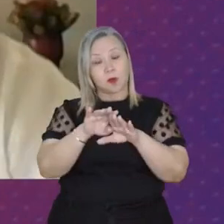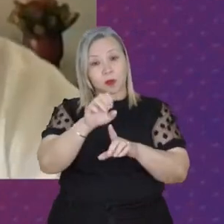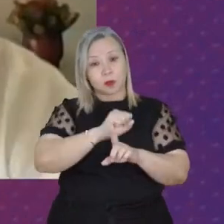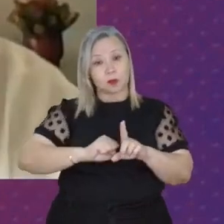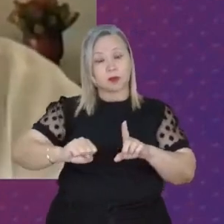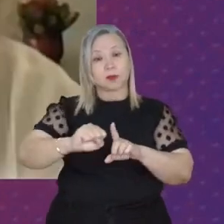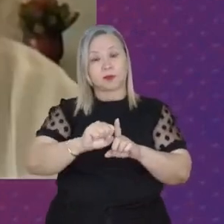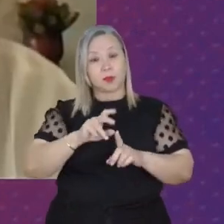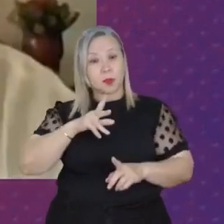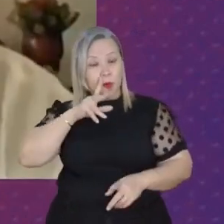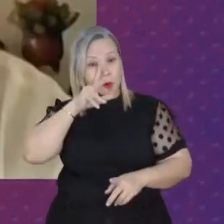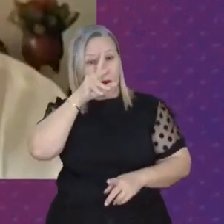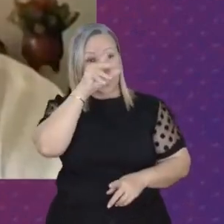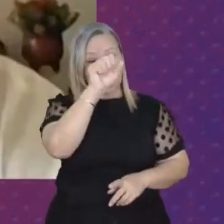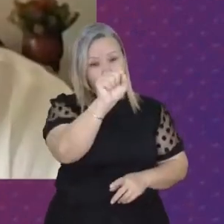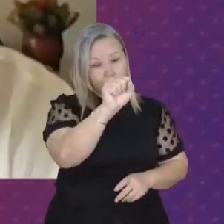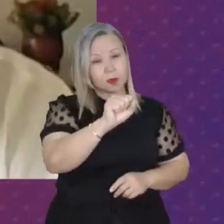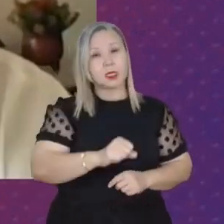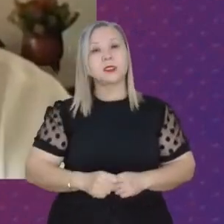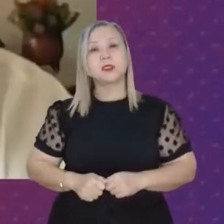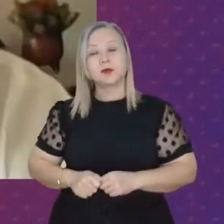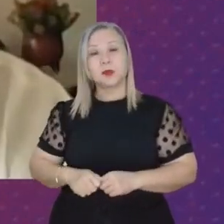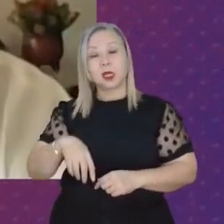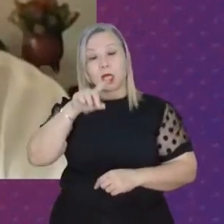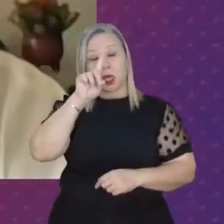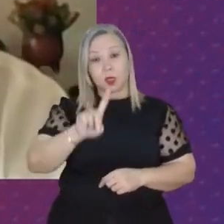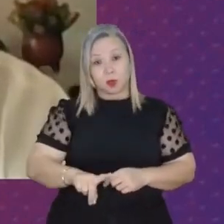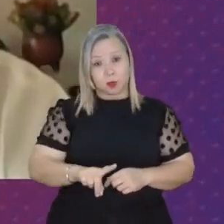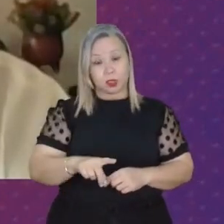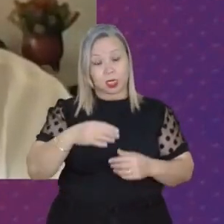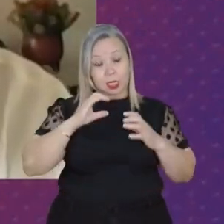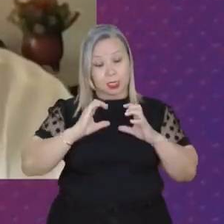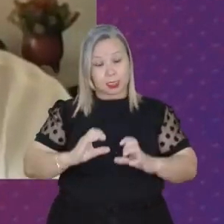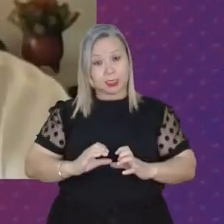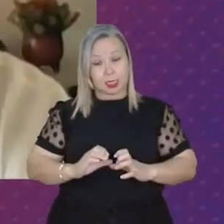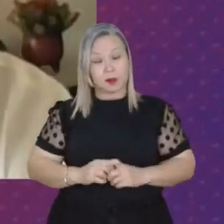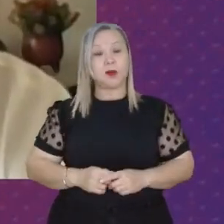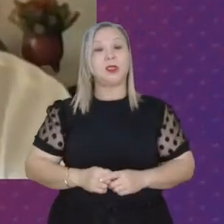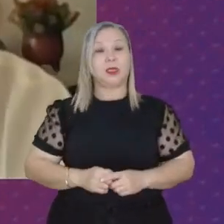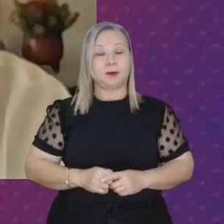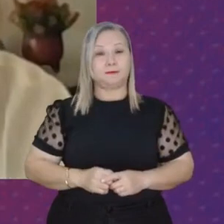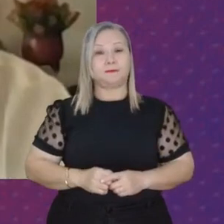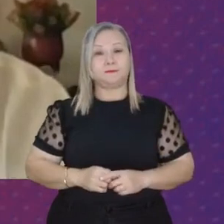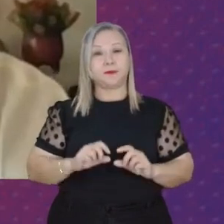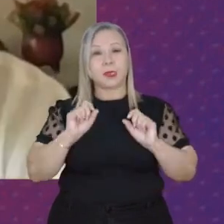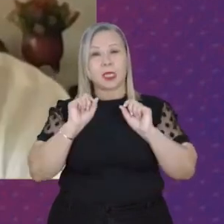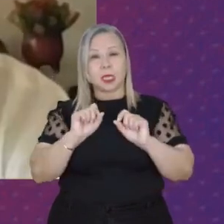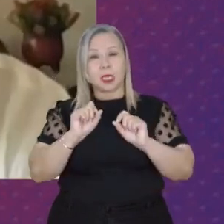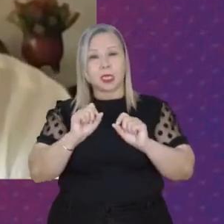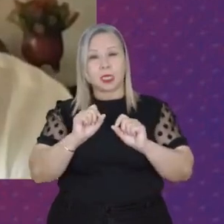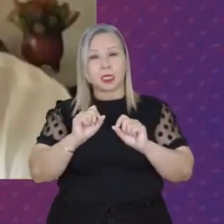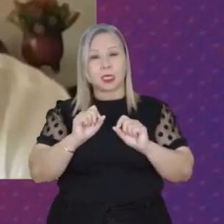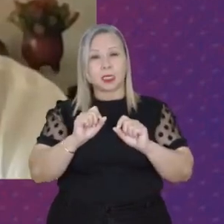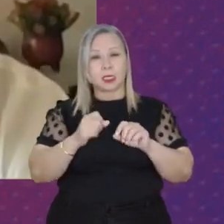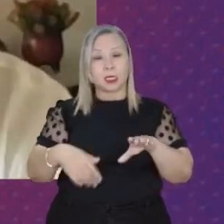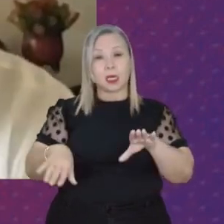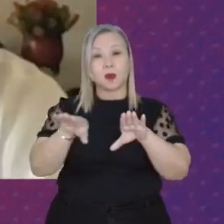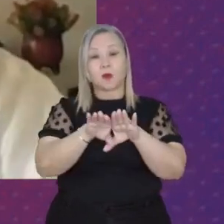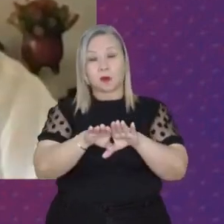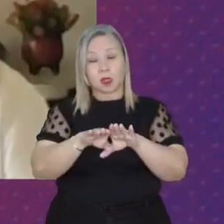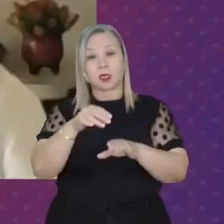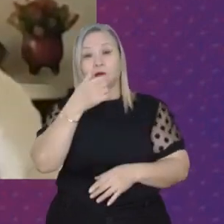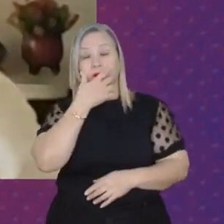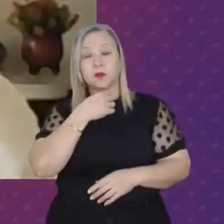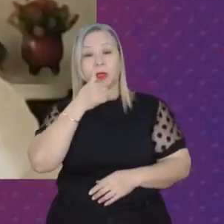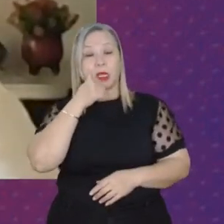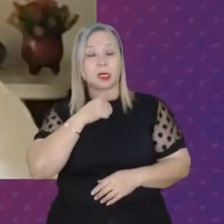o fortalecimento dos direitos de cidadania e igualdade entre mulheres e